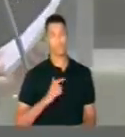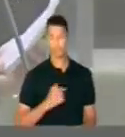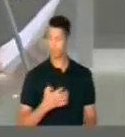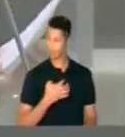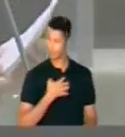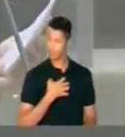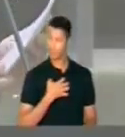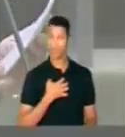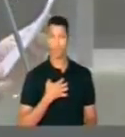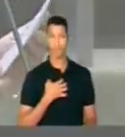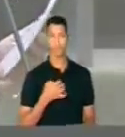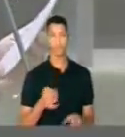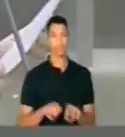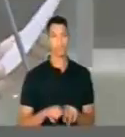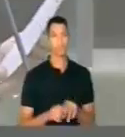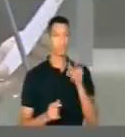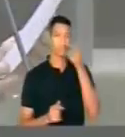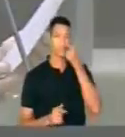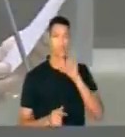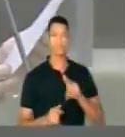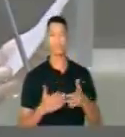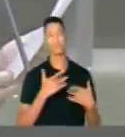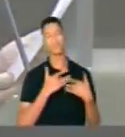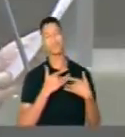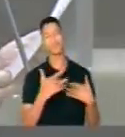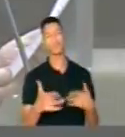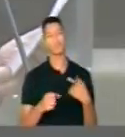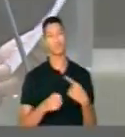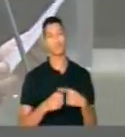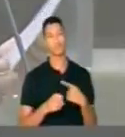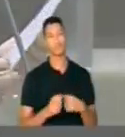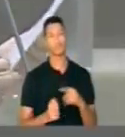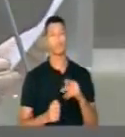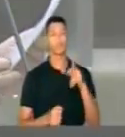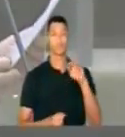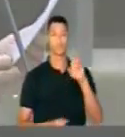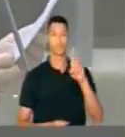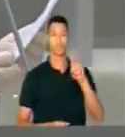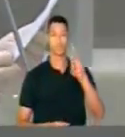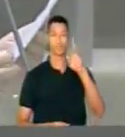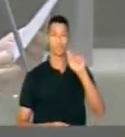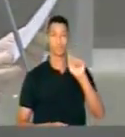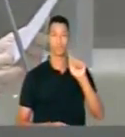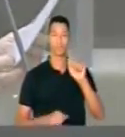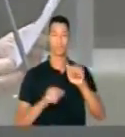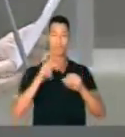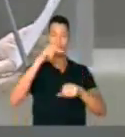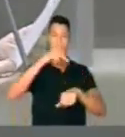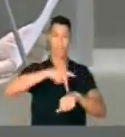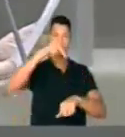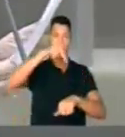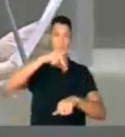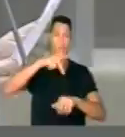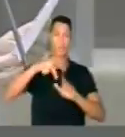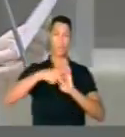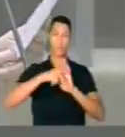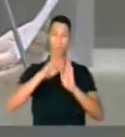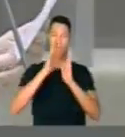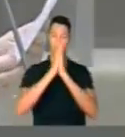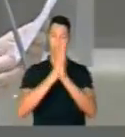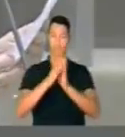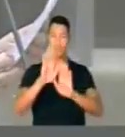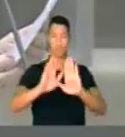impressão e ganhando o afeto da cidade. A pedra fundamental foi lançada num rito solene